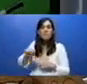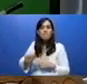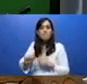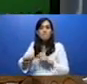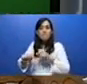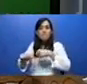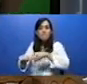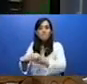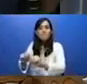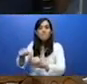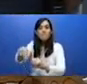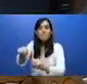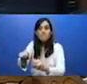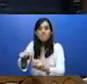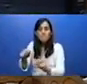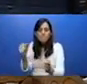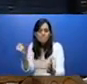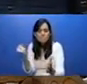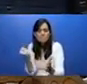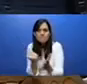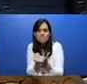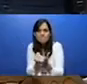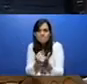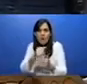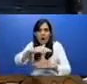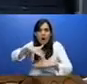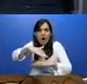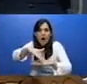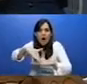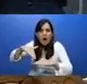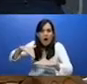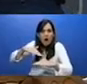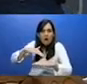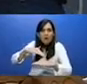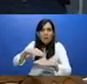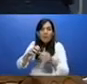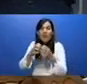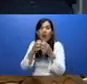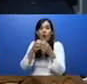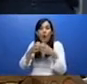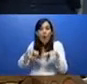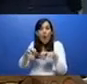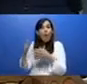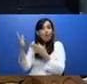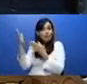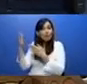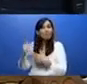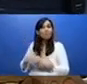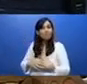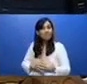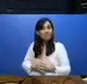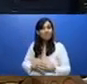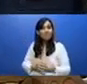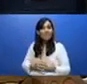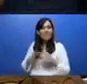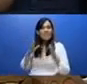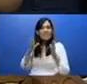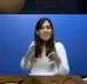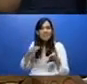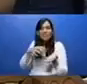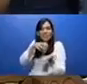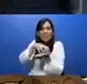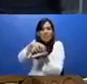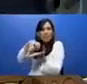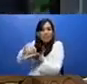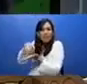tá? Fossilizada. E aqui, olha que interessante, são ovos. Os ovos deixam vestígios